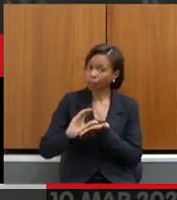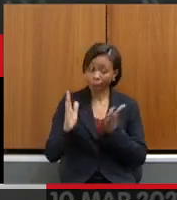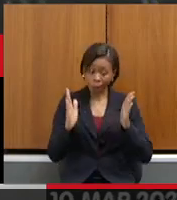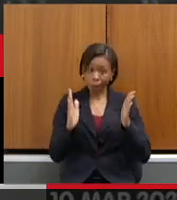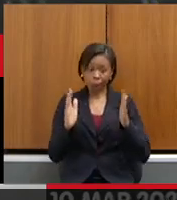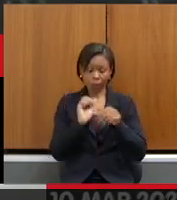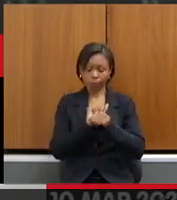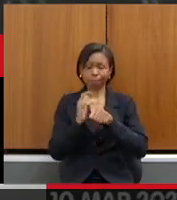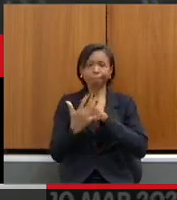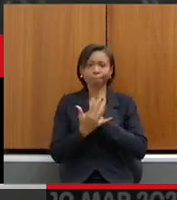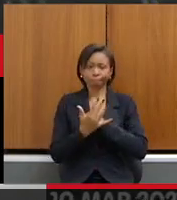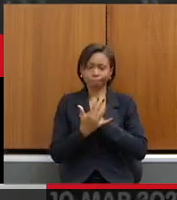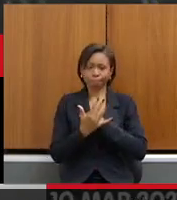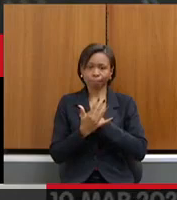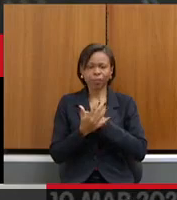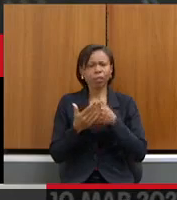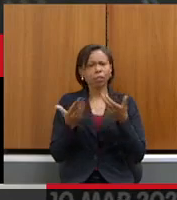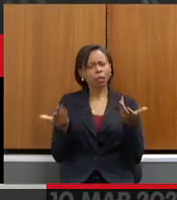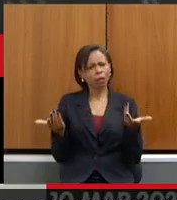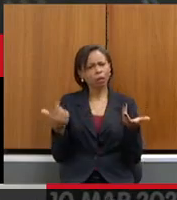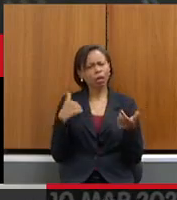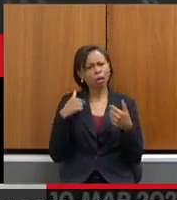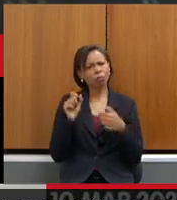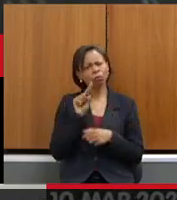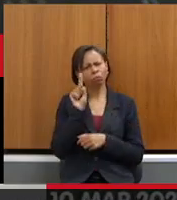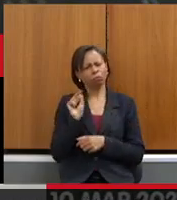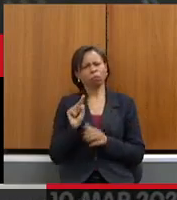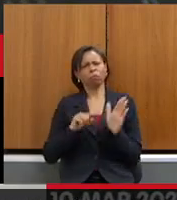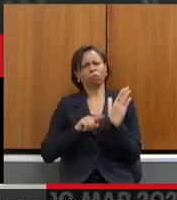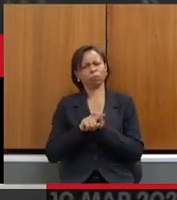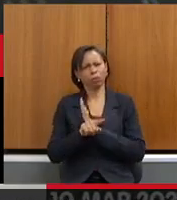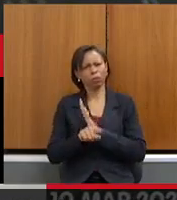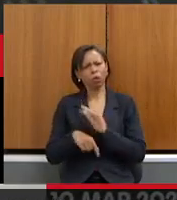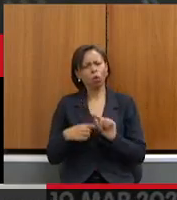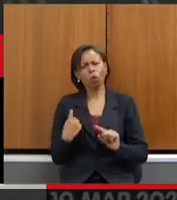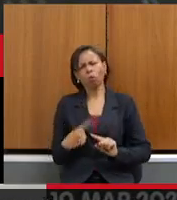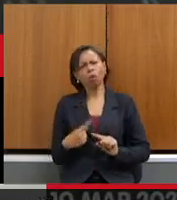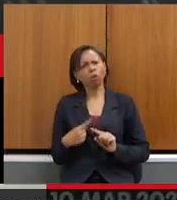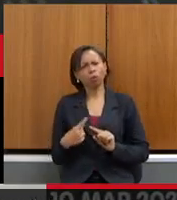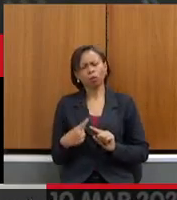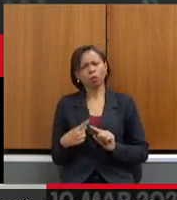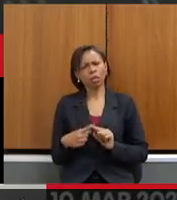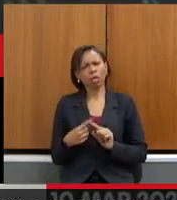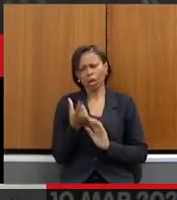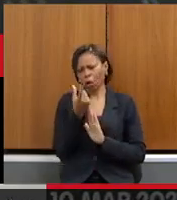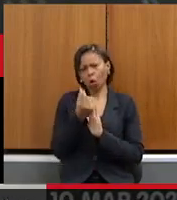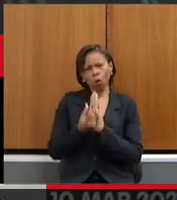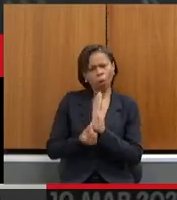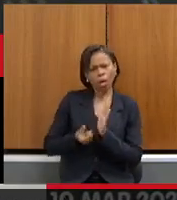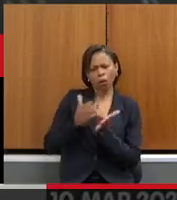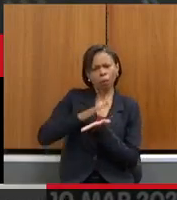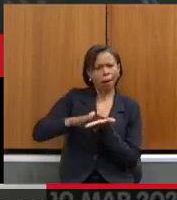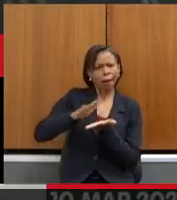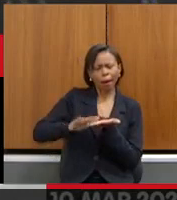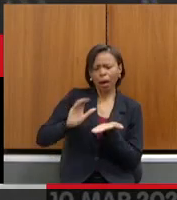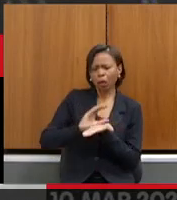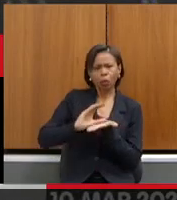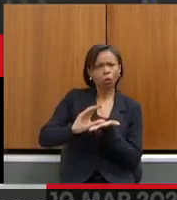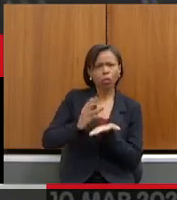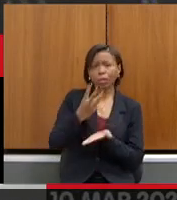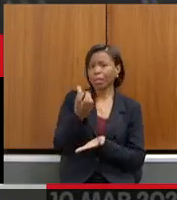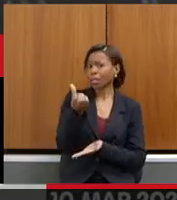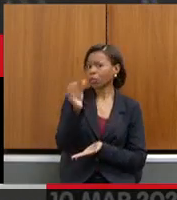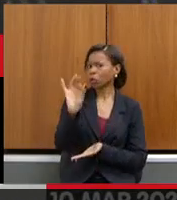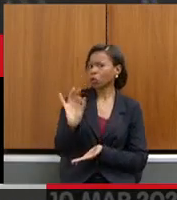pandemia diante de tal situação eu indago quais os motivos da não execução orçamentária desses trinta e seis por